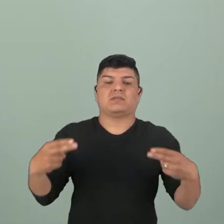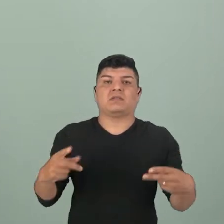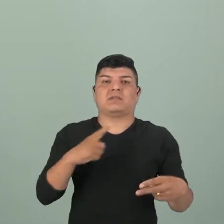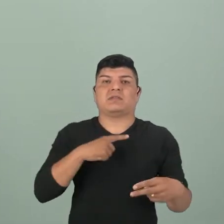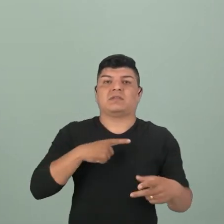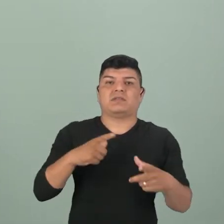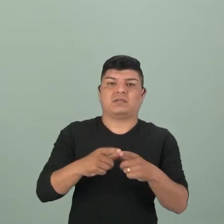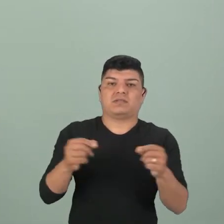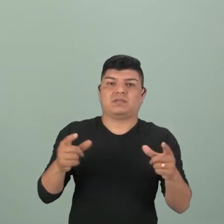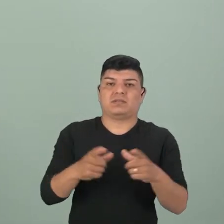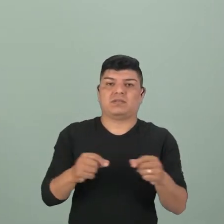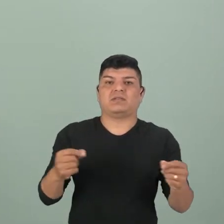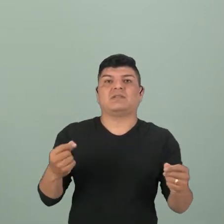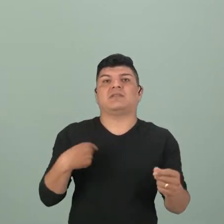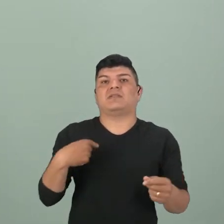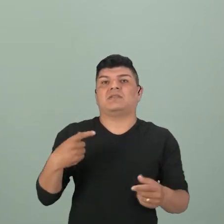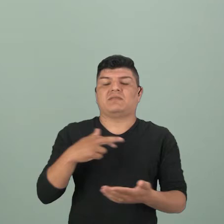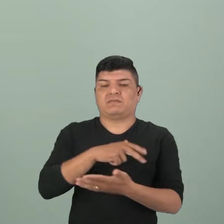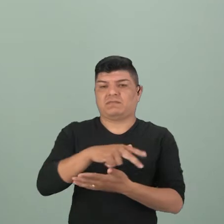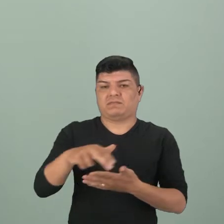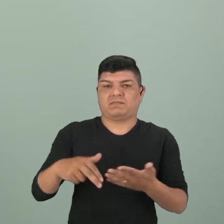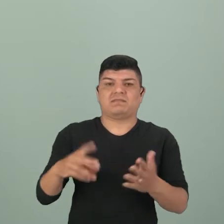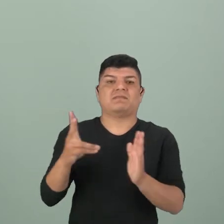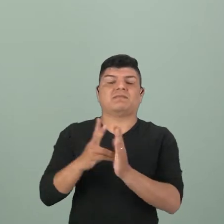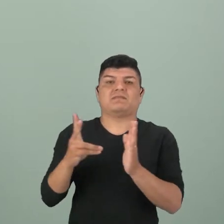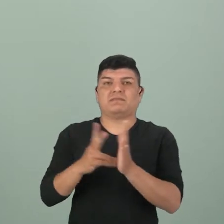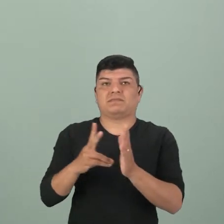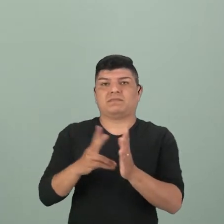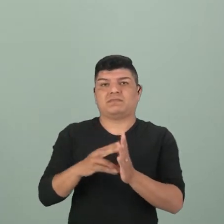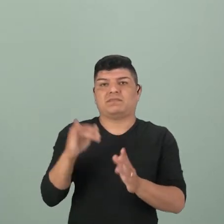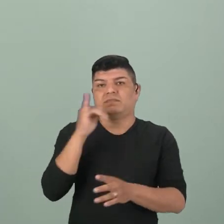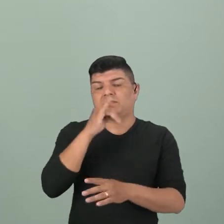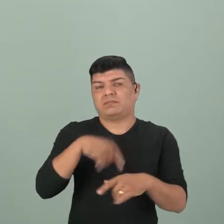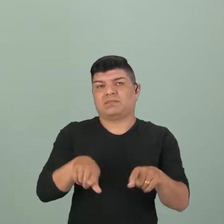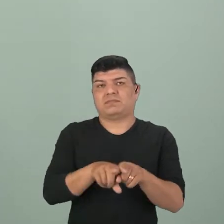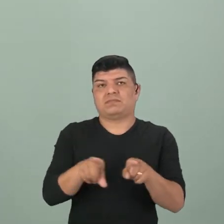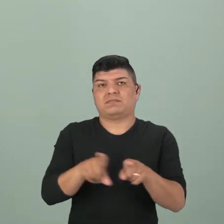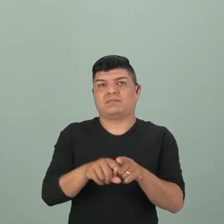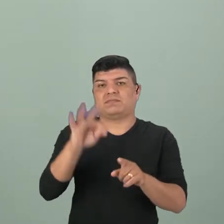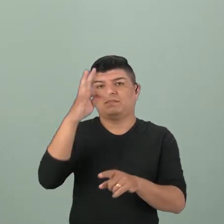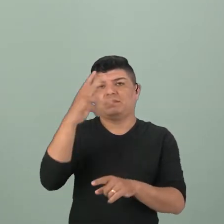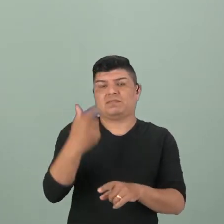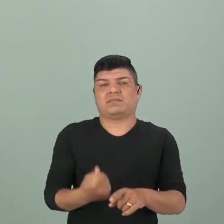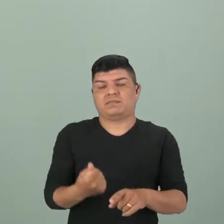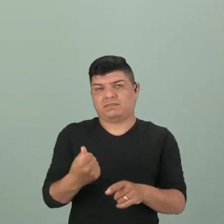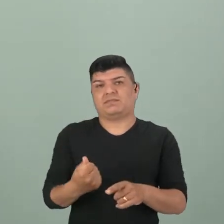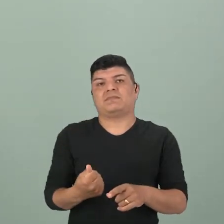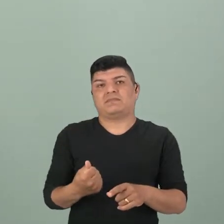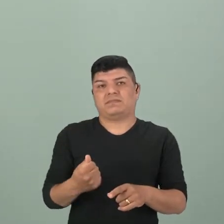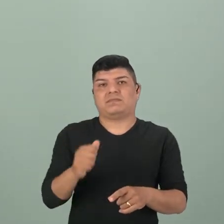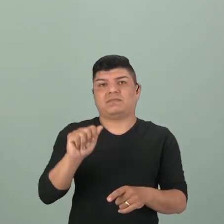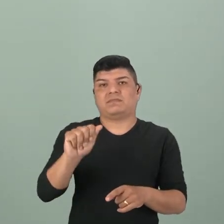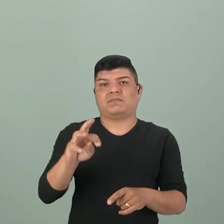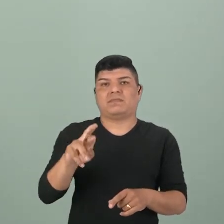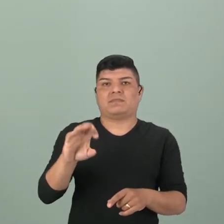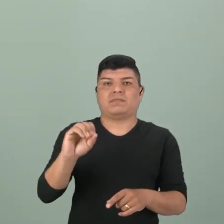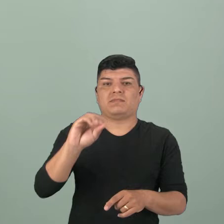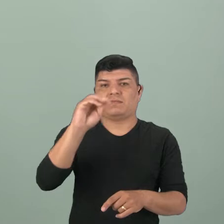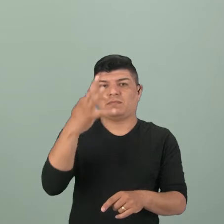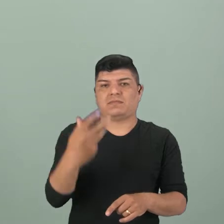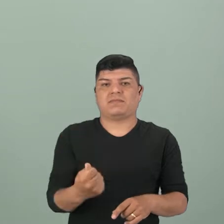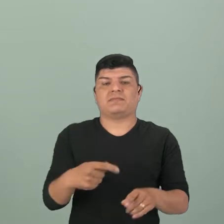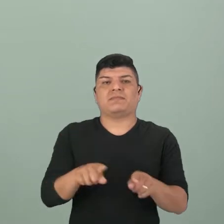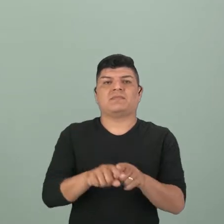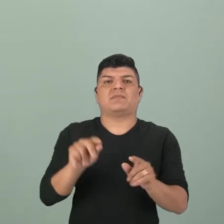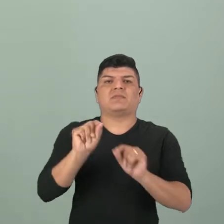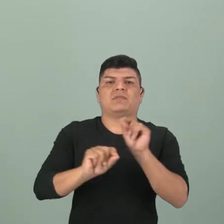tem japonês, holandeses, poloneses, indígenas, italianos, africanos, afrodescendentes e aí vai? Por quê? O